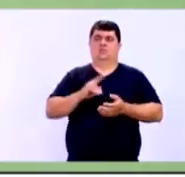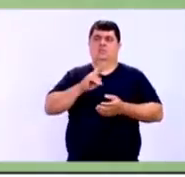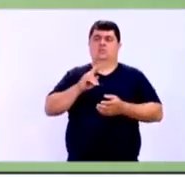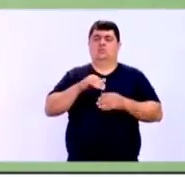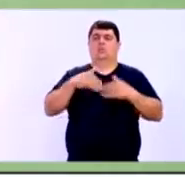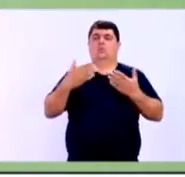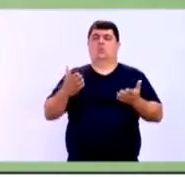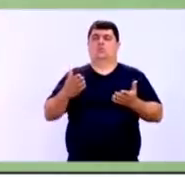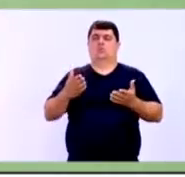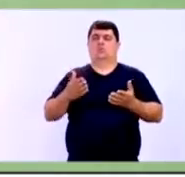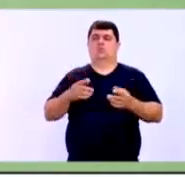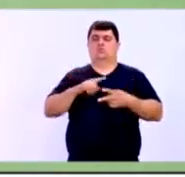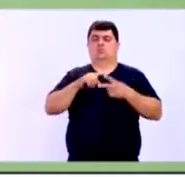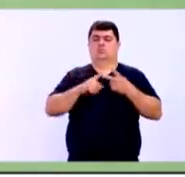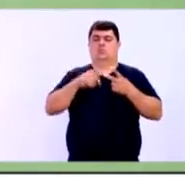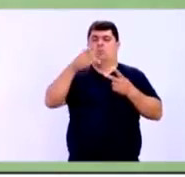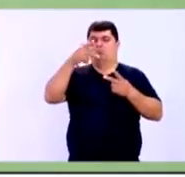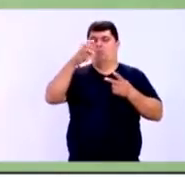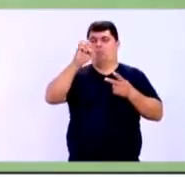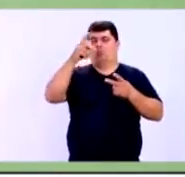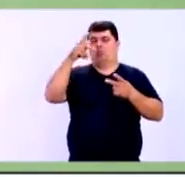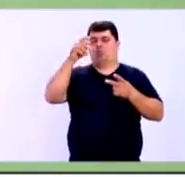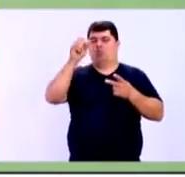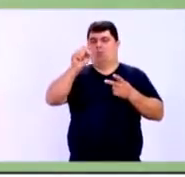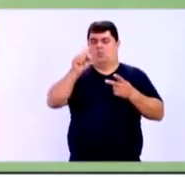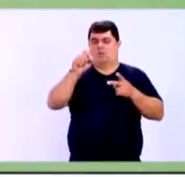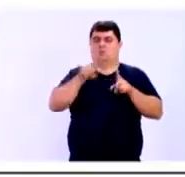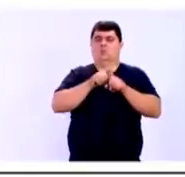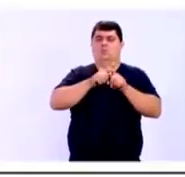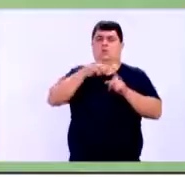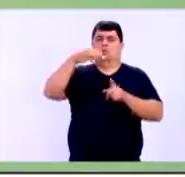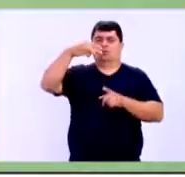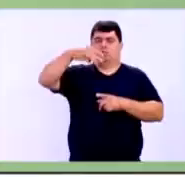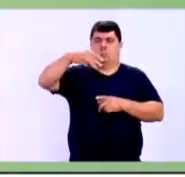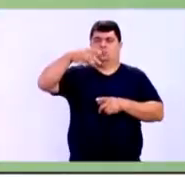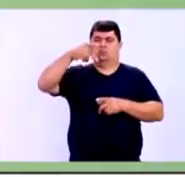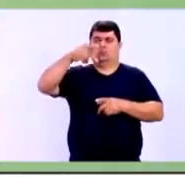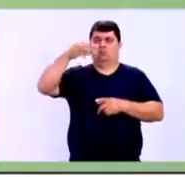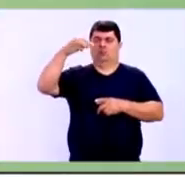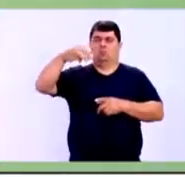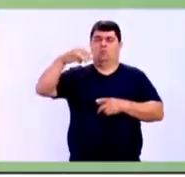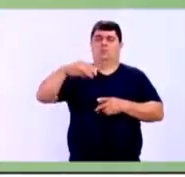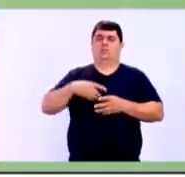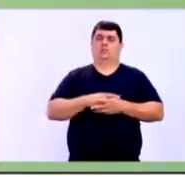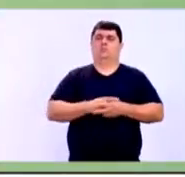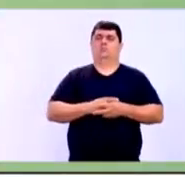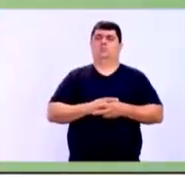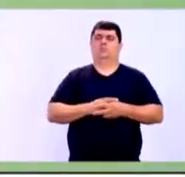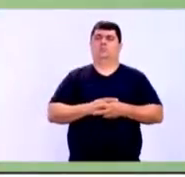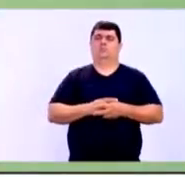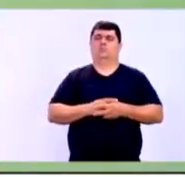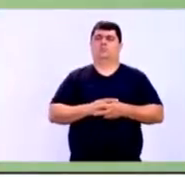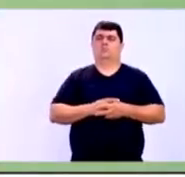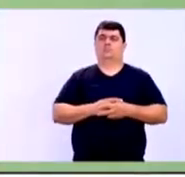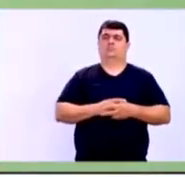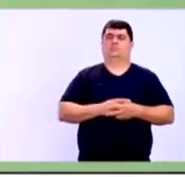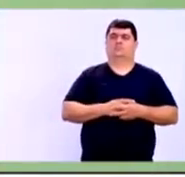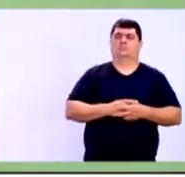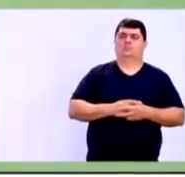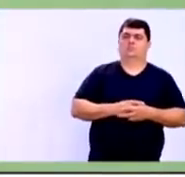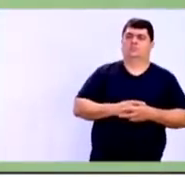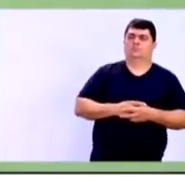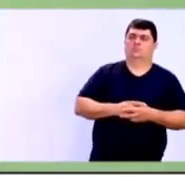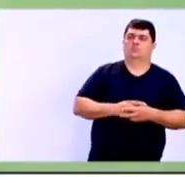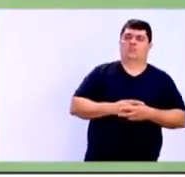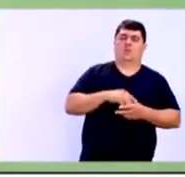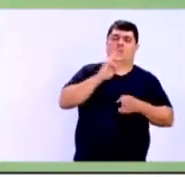hoje? PEPs e média ponderável móvel. O custo do média ponderada fixa, então,